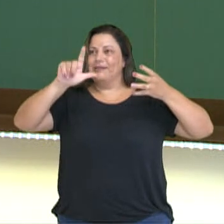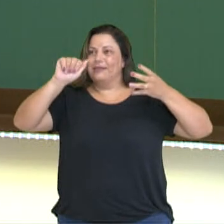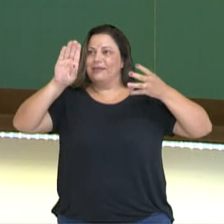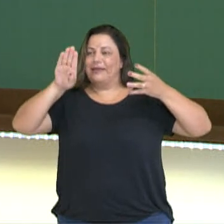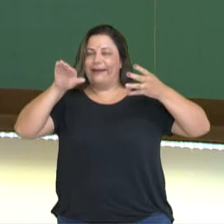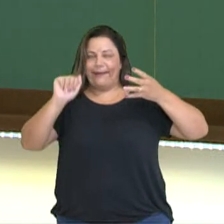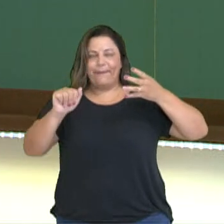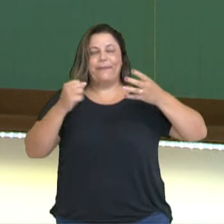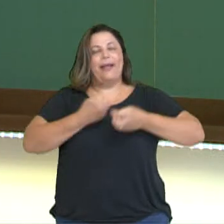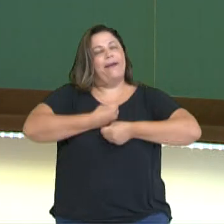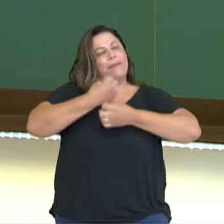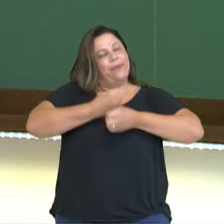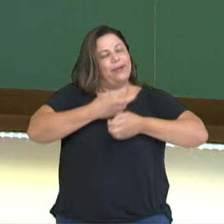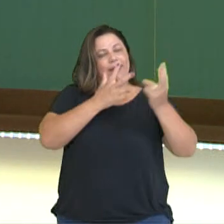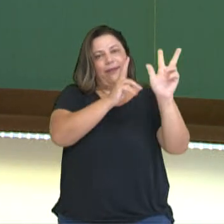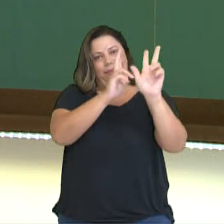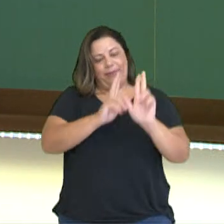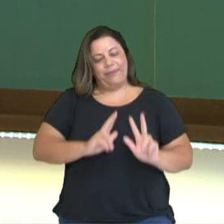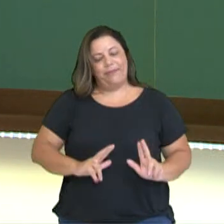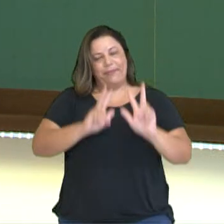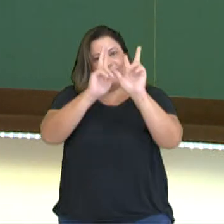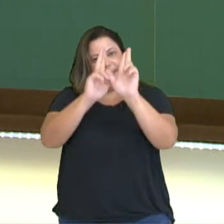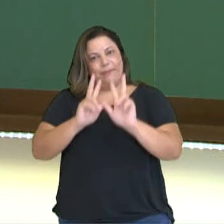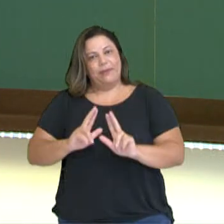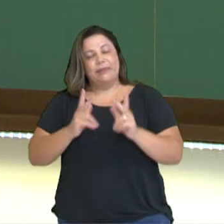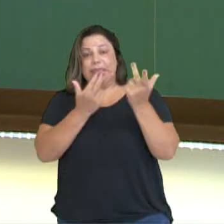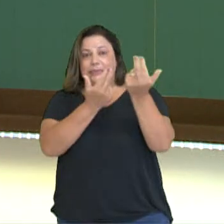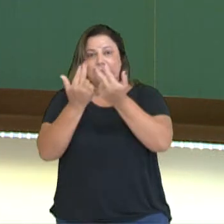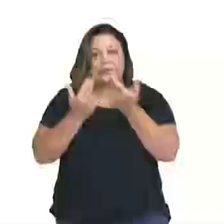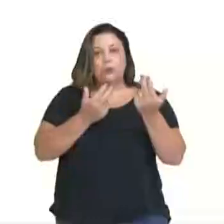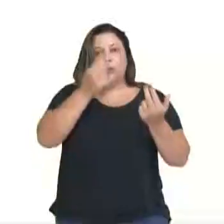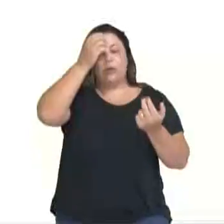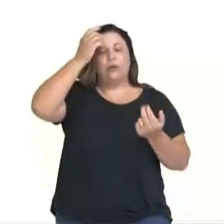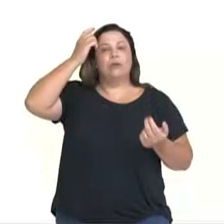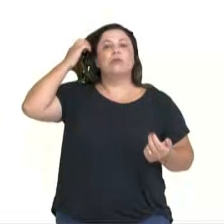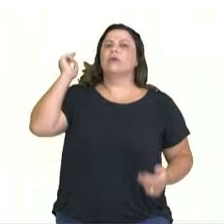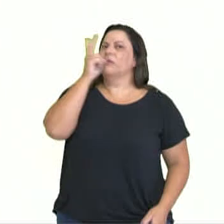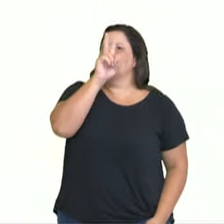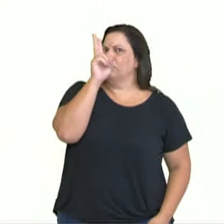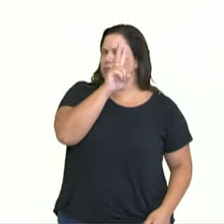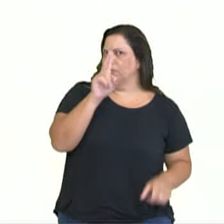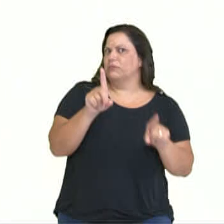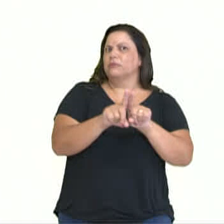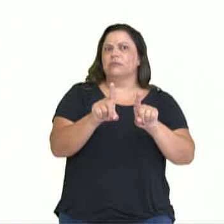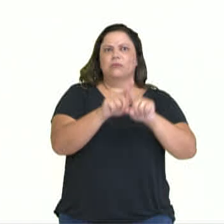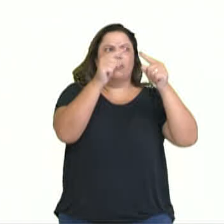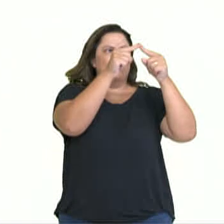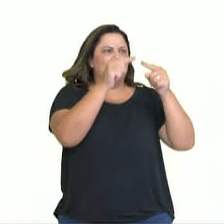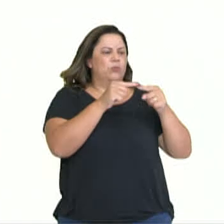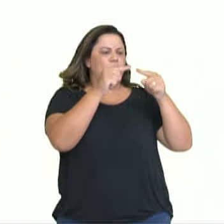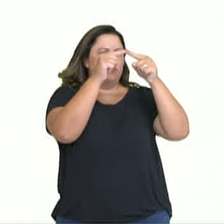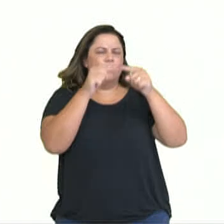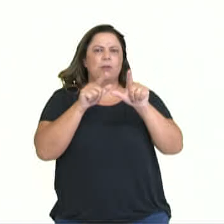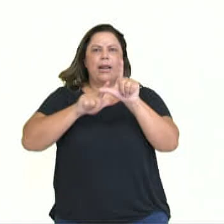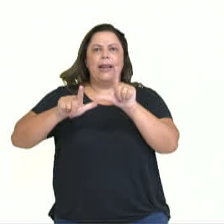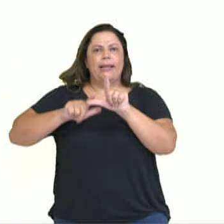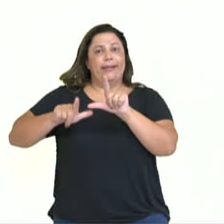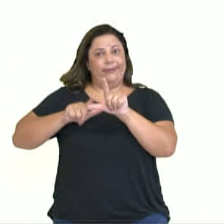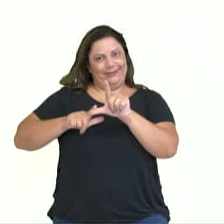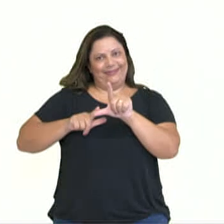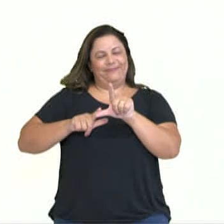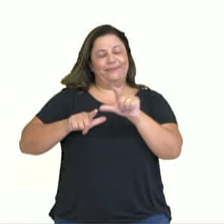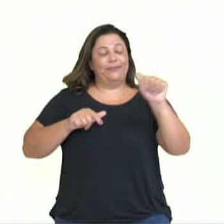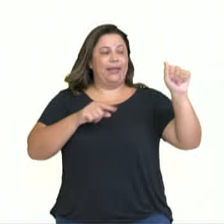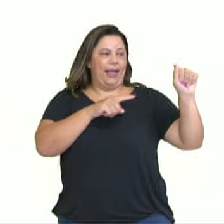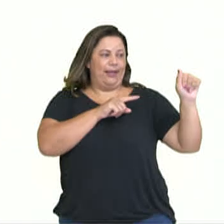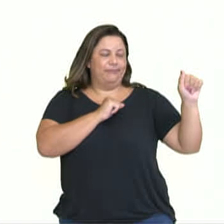sílabas poéticas. E aí por diante, tá? Lembrem também que as rimas são denominadas por letras. Então, eu tenho letra